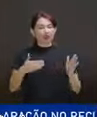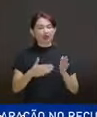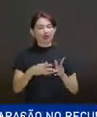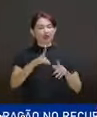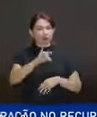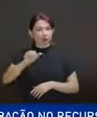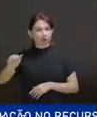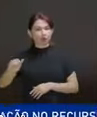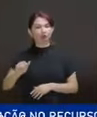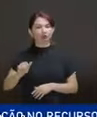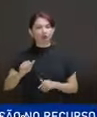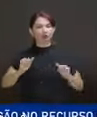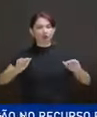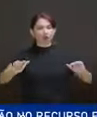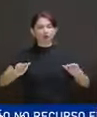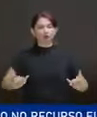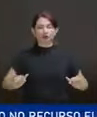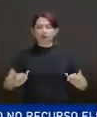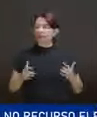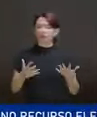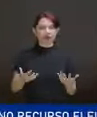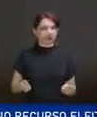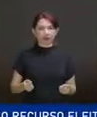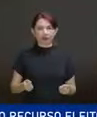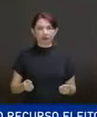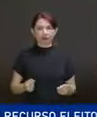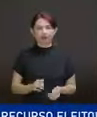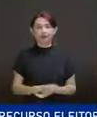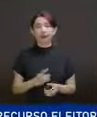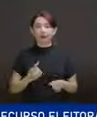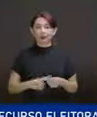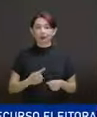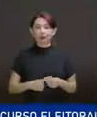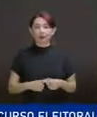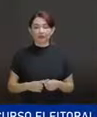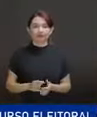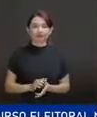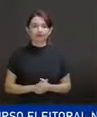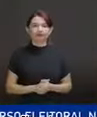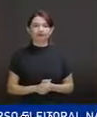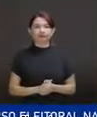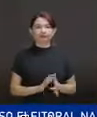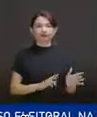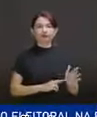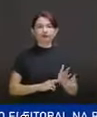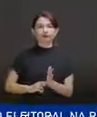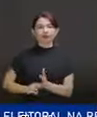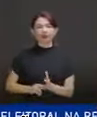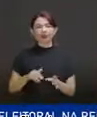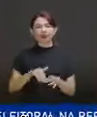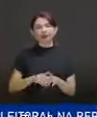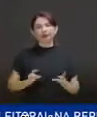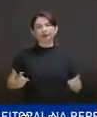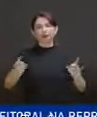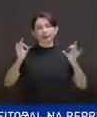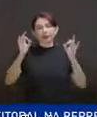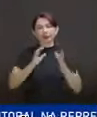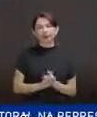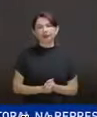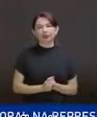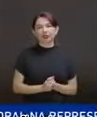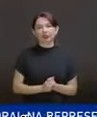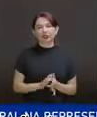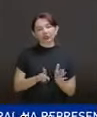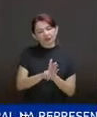data final da diplomação dos eleitos, não prospera. Isso porque a representação eleitoral especial para apuração de